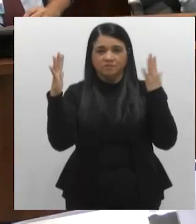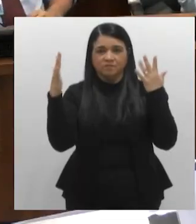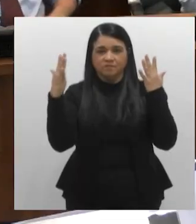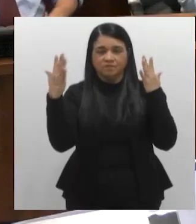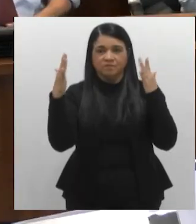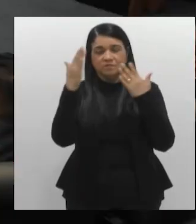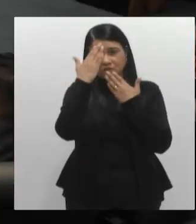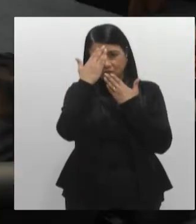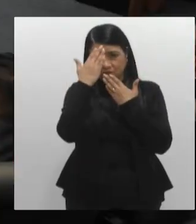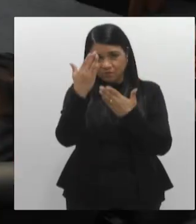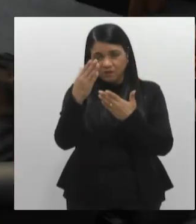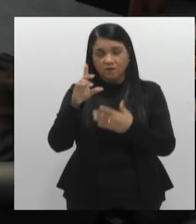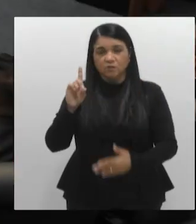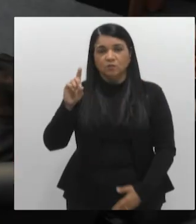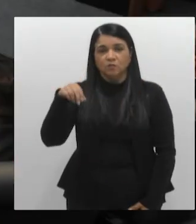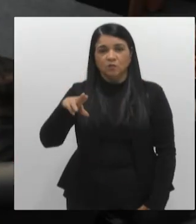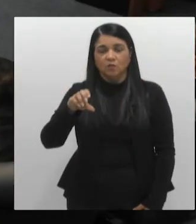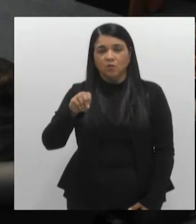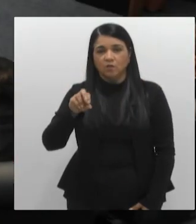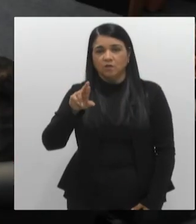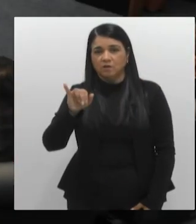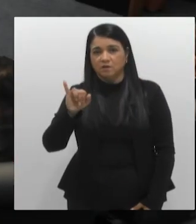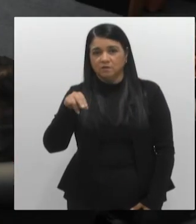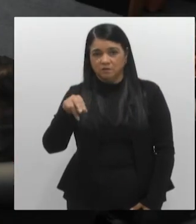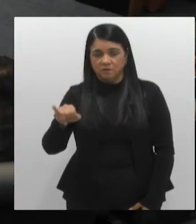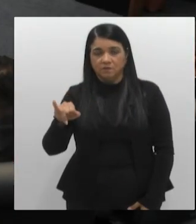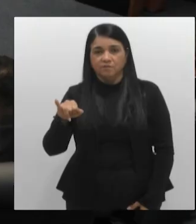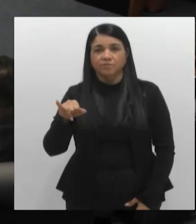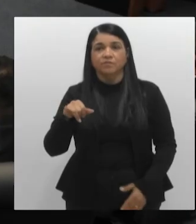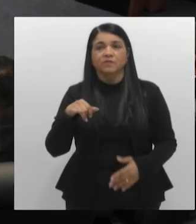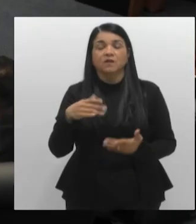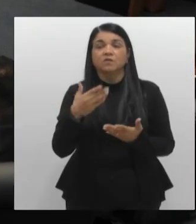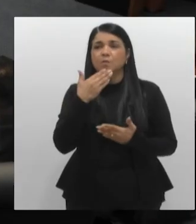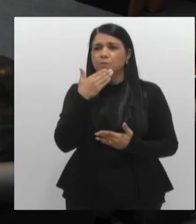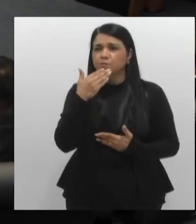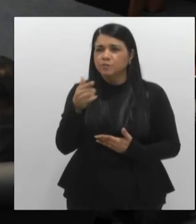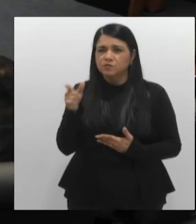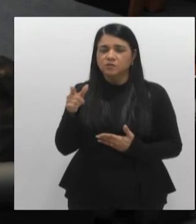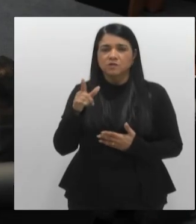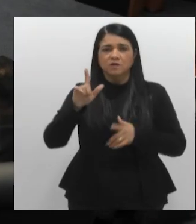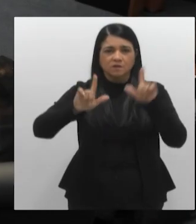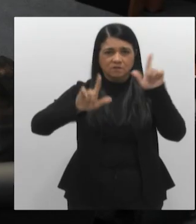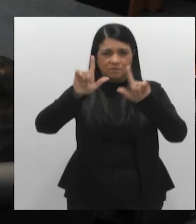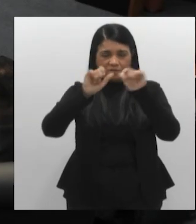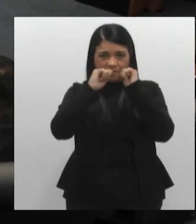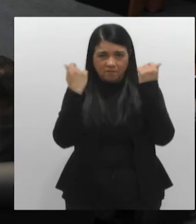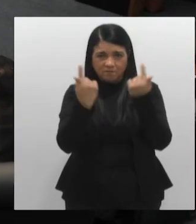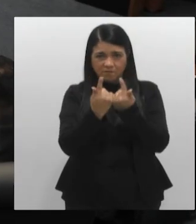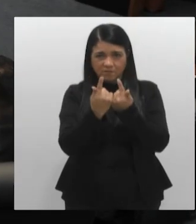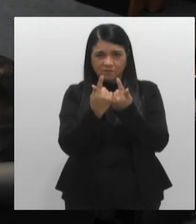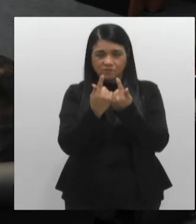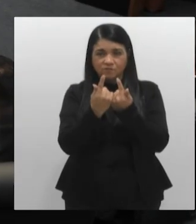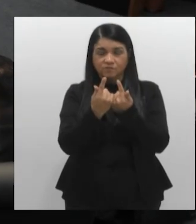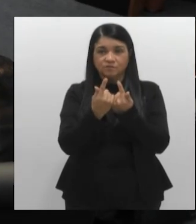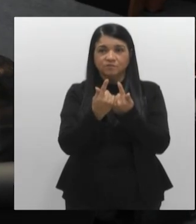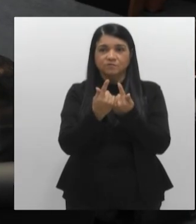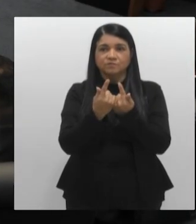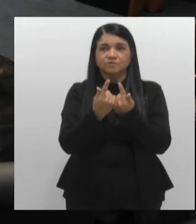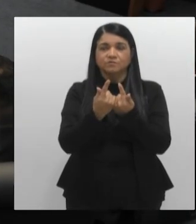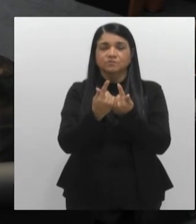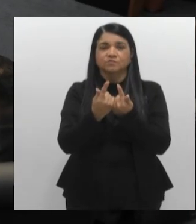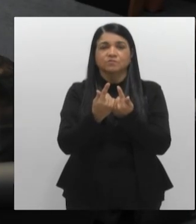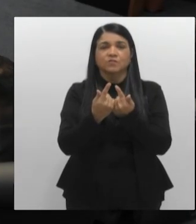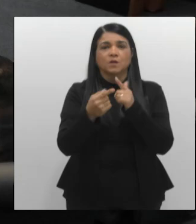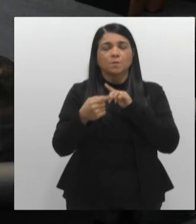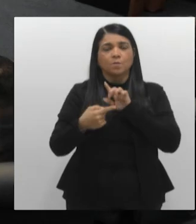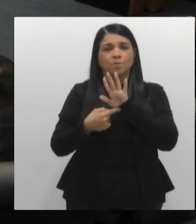Muito obrigado, Dom Arani. E eu vou pedir agora que a TV Alerj, mais uma vez,